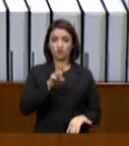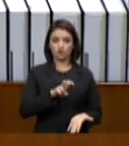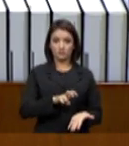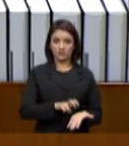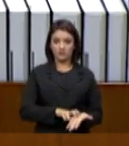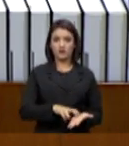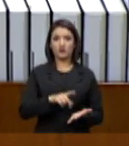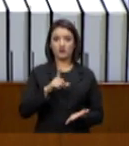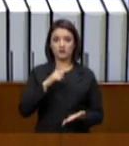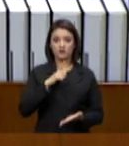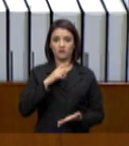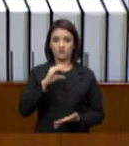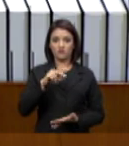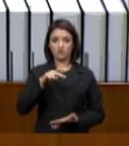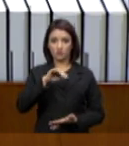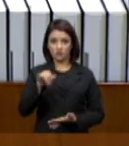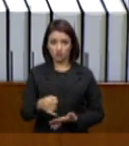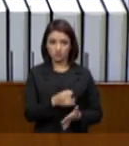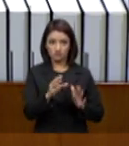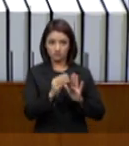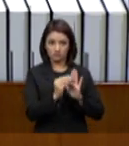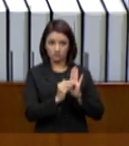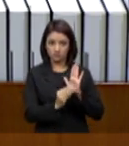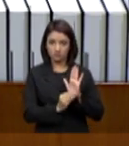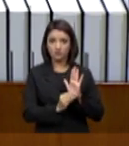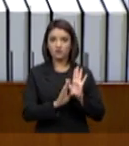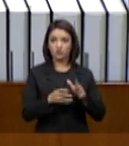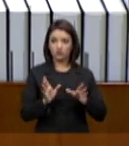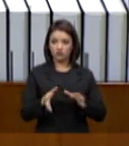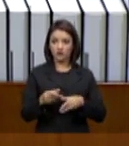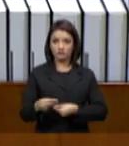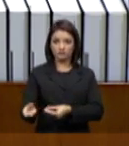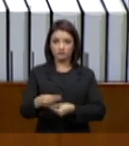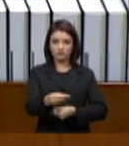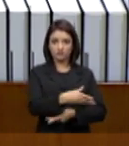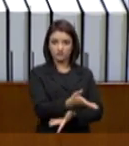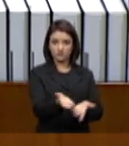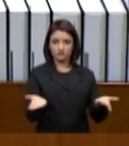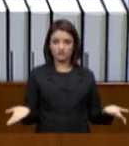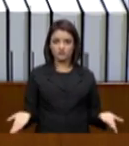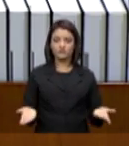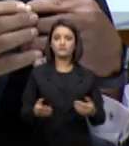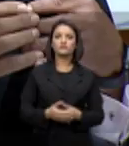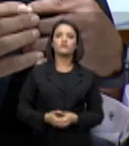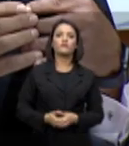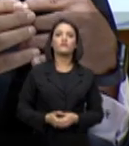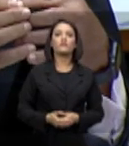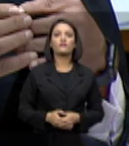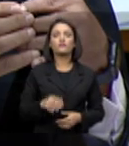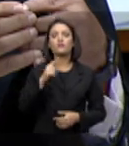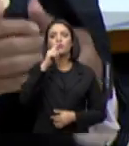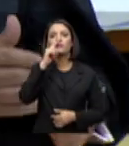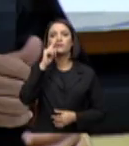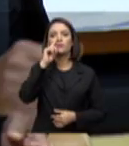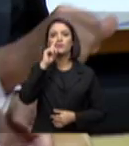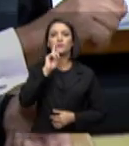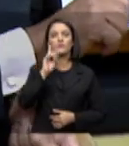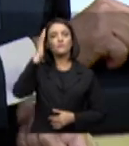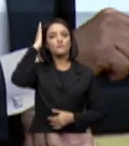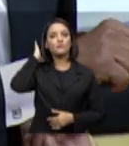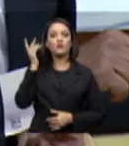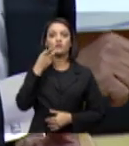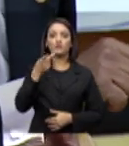nacional de justiça aliás nós temos aí uma harmonia entre